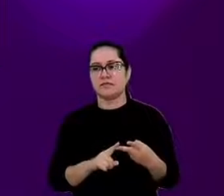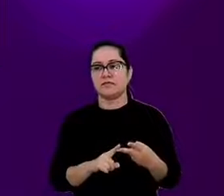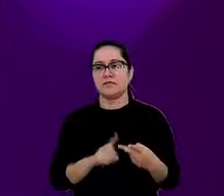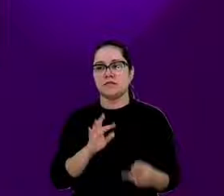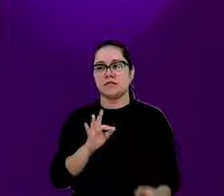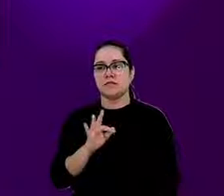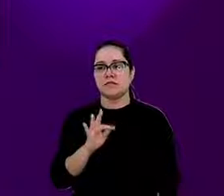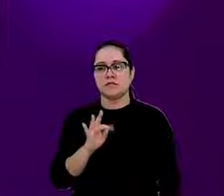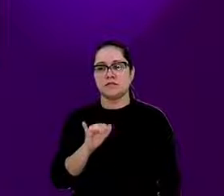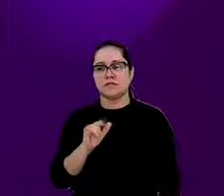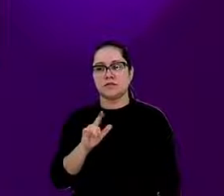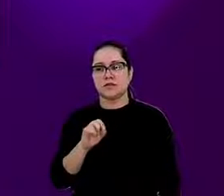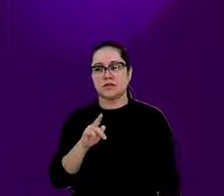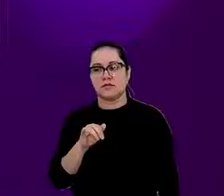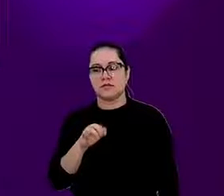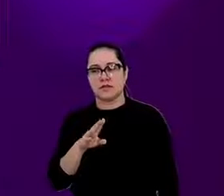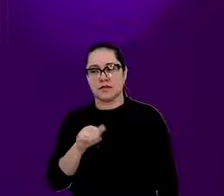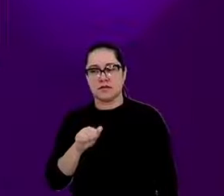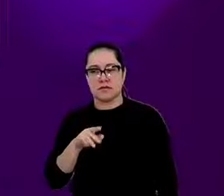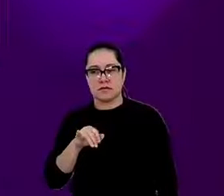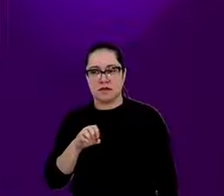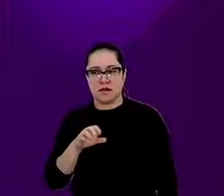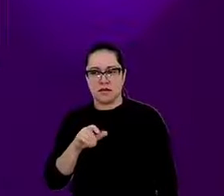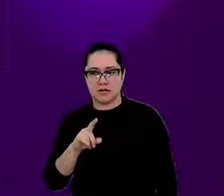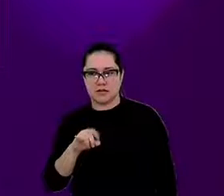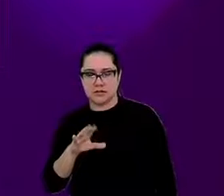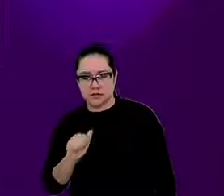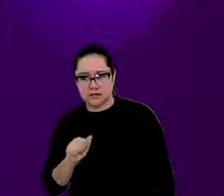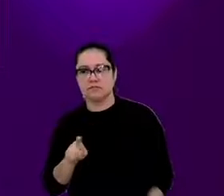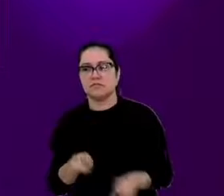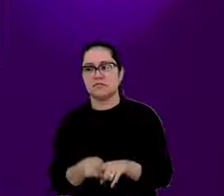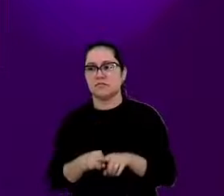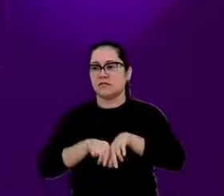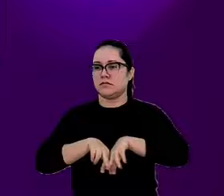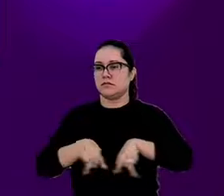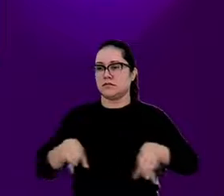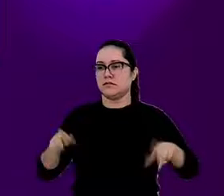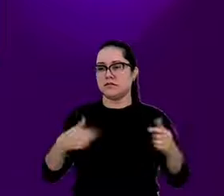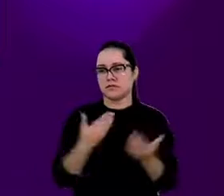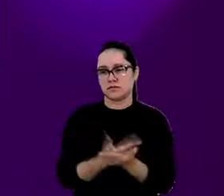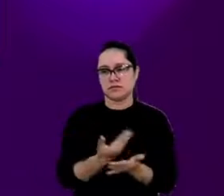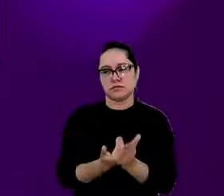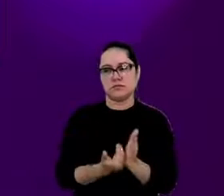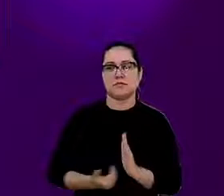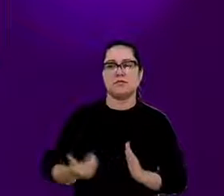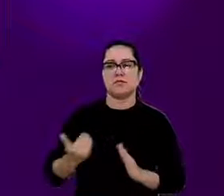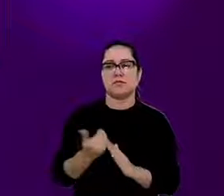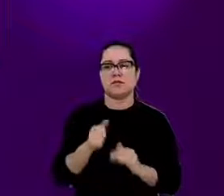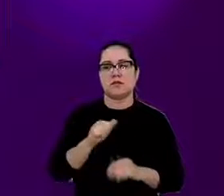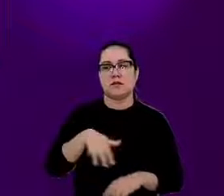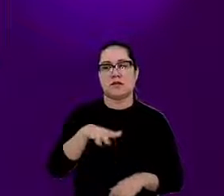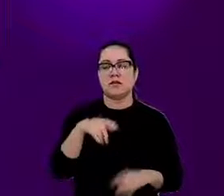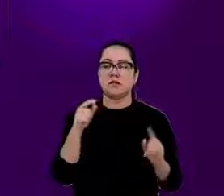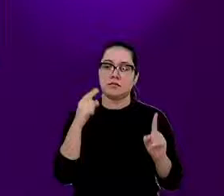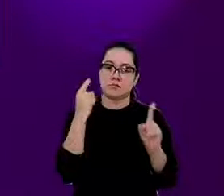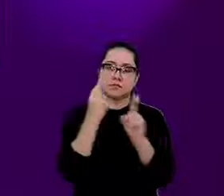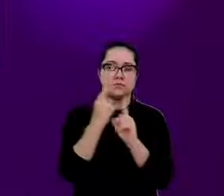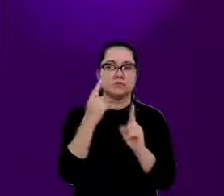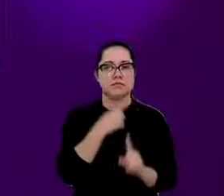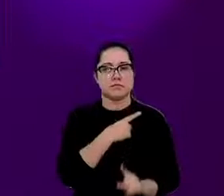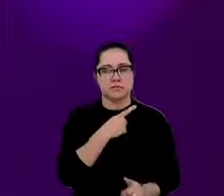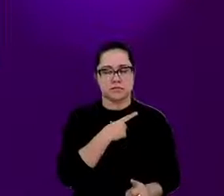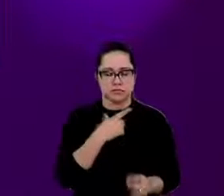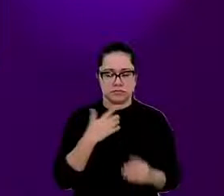também em angiografia. Então, a gente tem estudos crescentes nessa área demonstrando a aplicação para definição de lesões